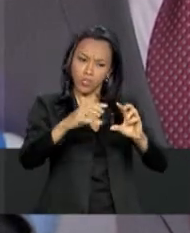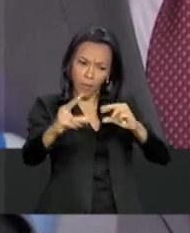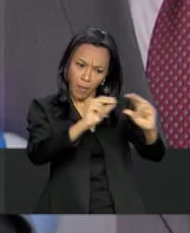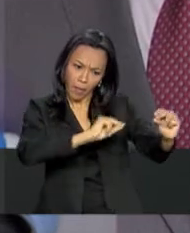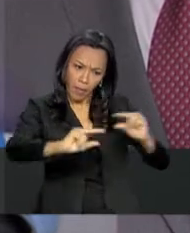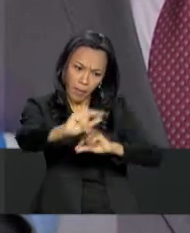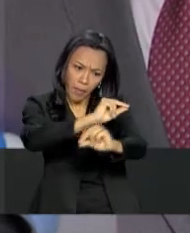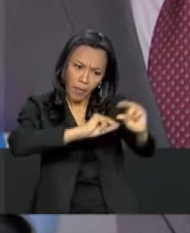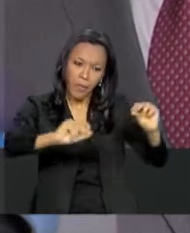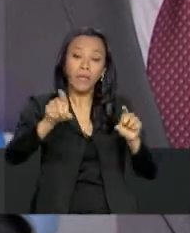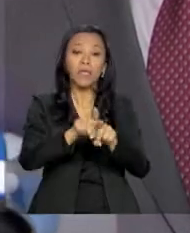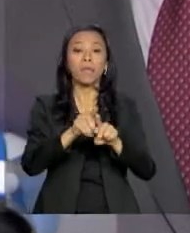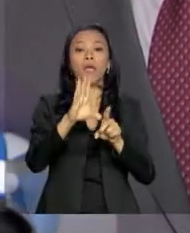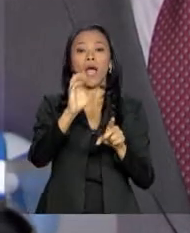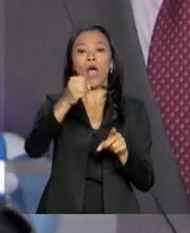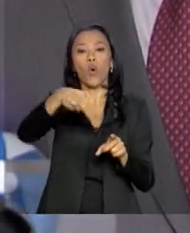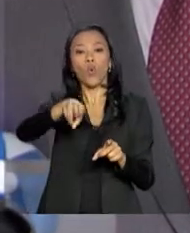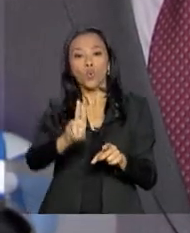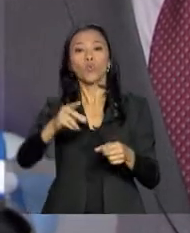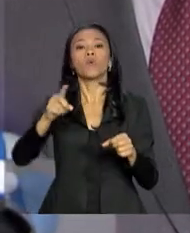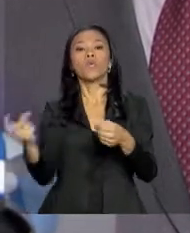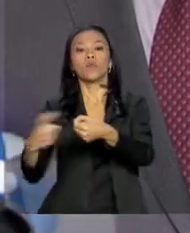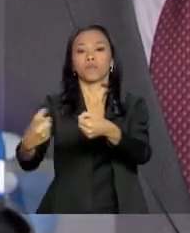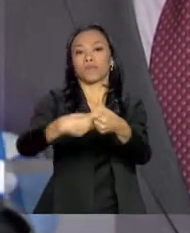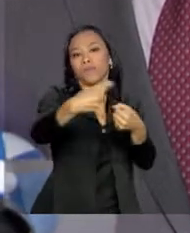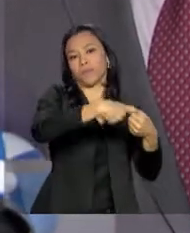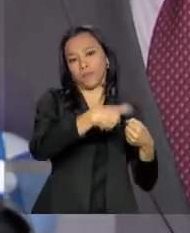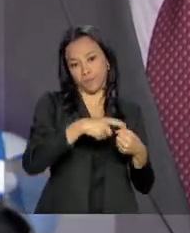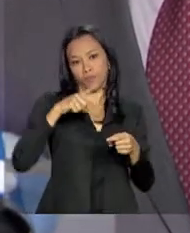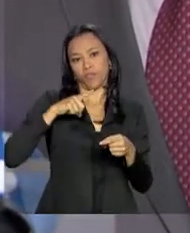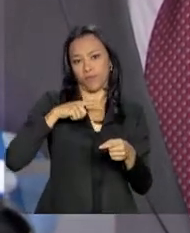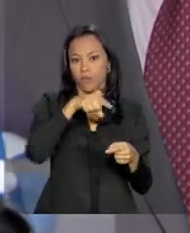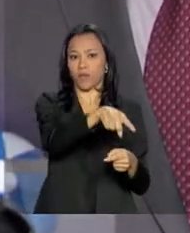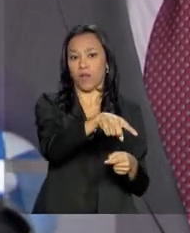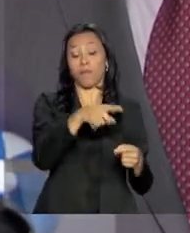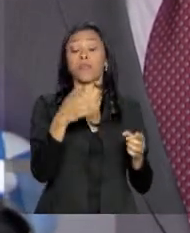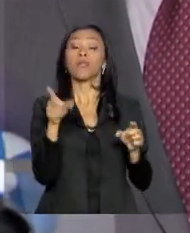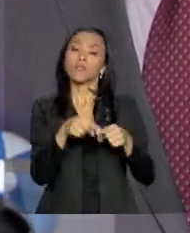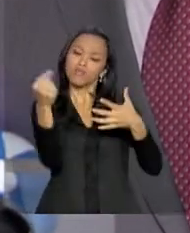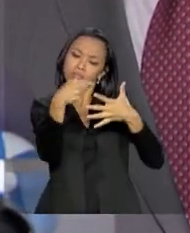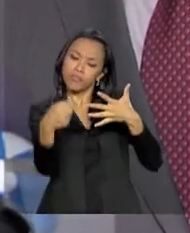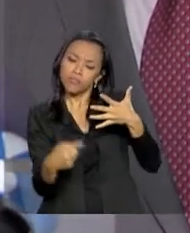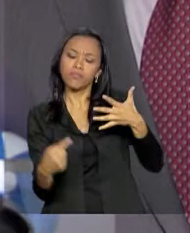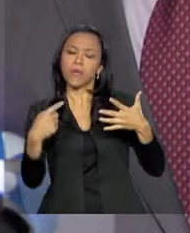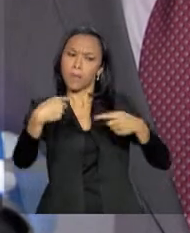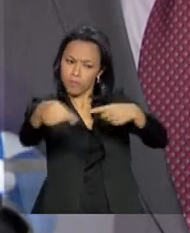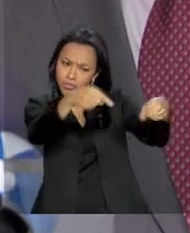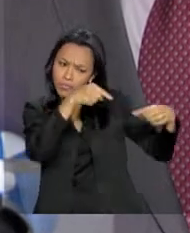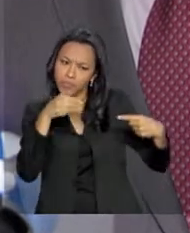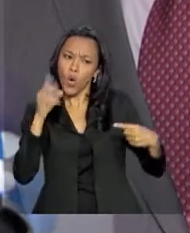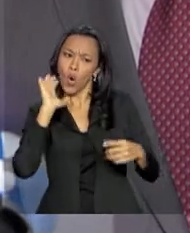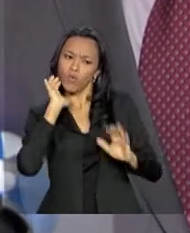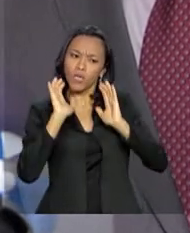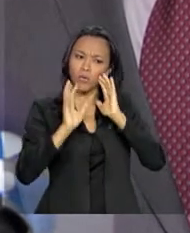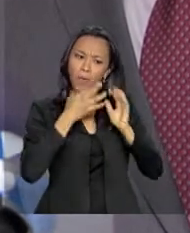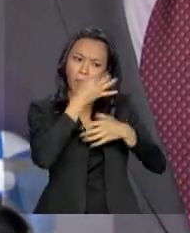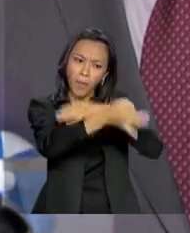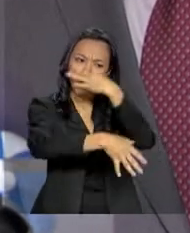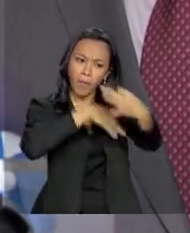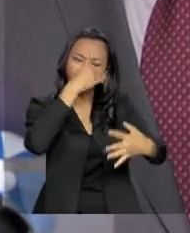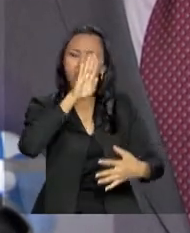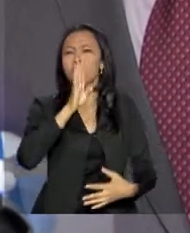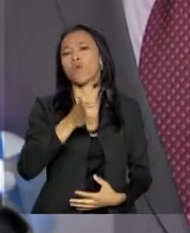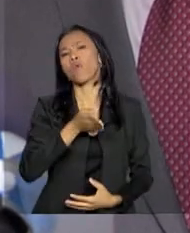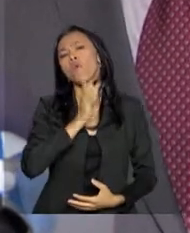com a onu e as suas agências também discutimos os pontos ouvimos a contribuição deles que conhecem